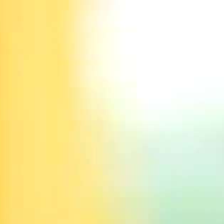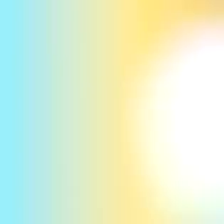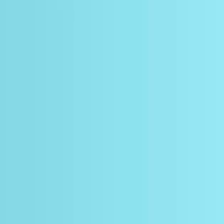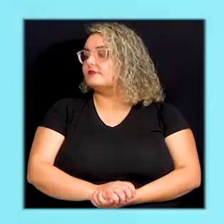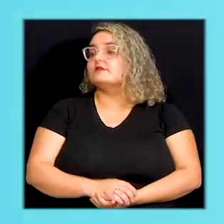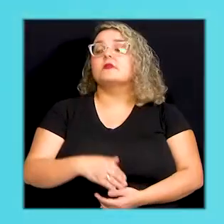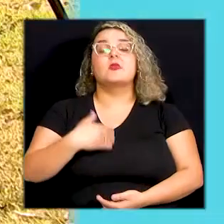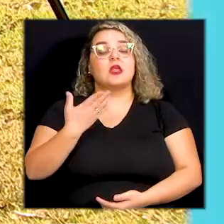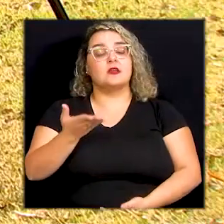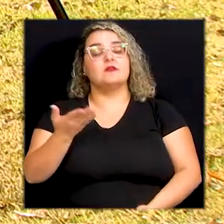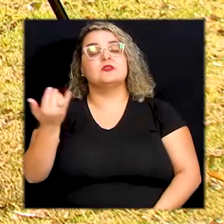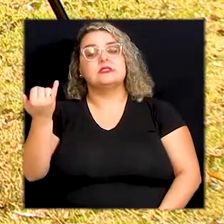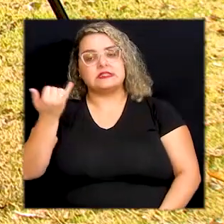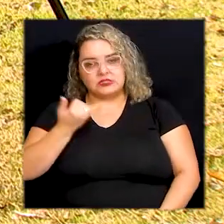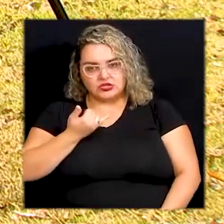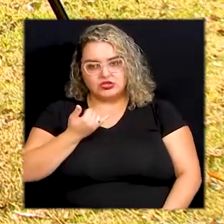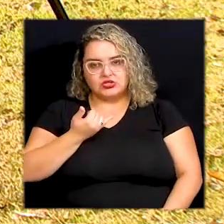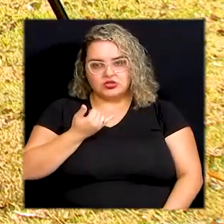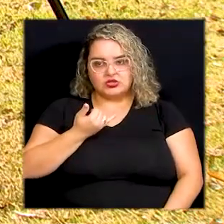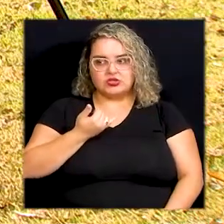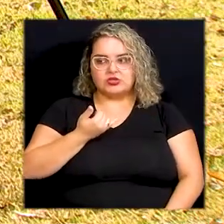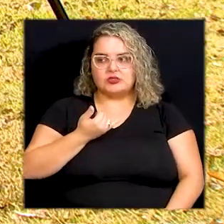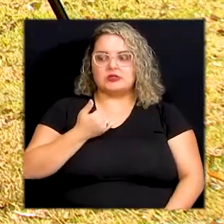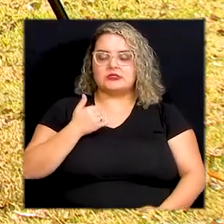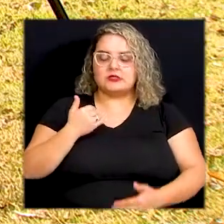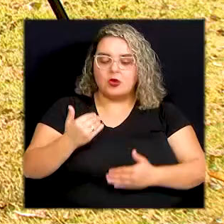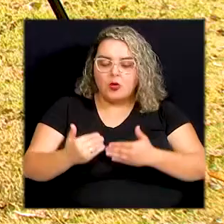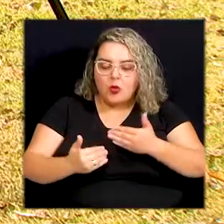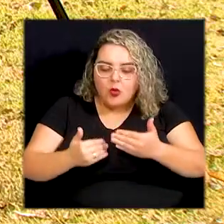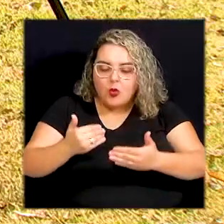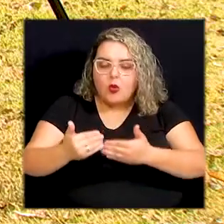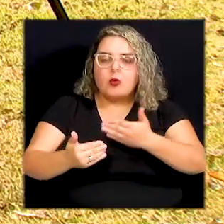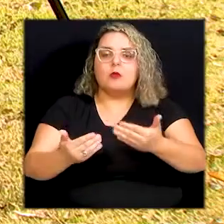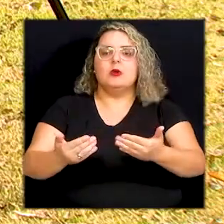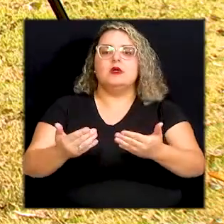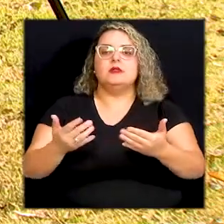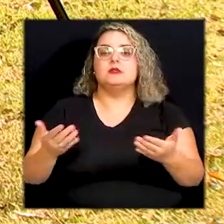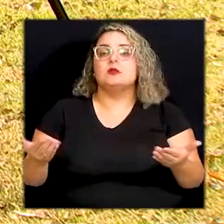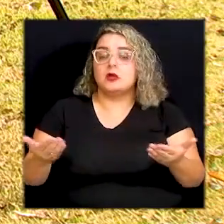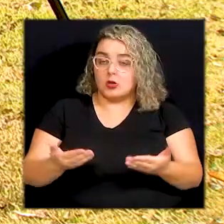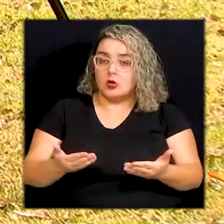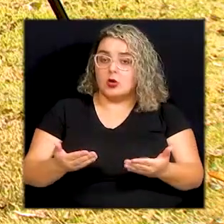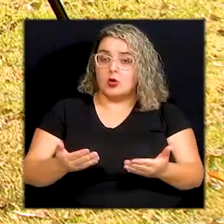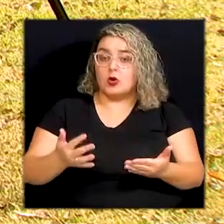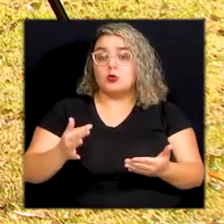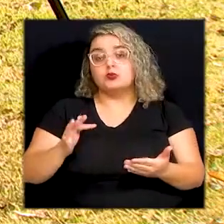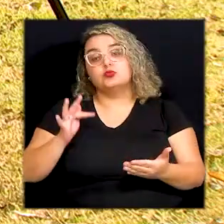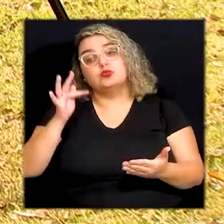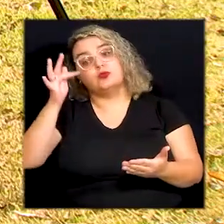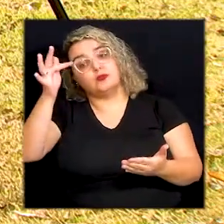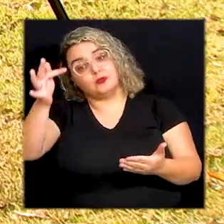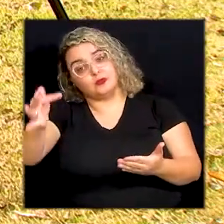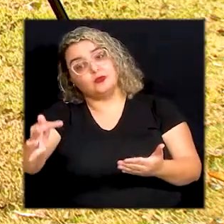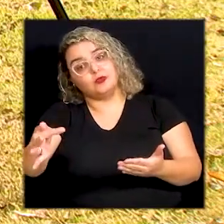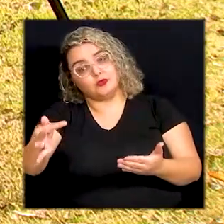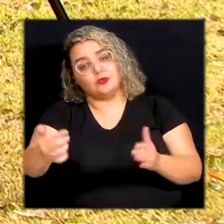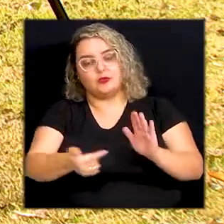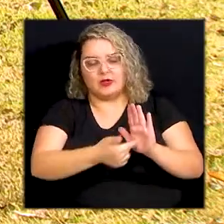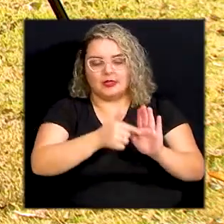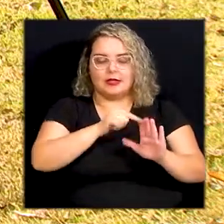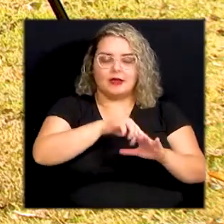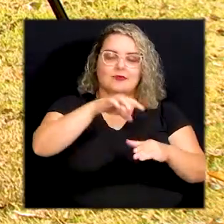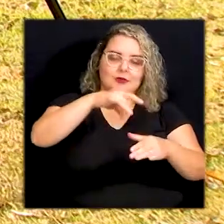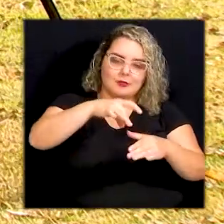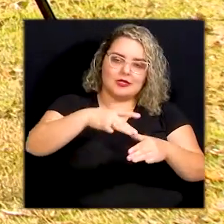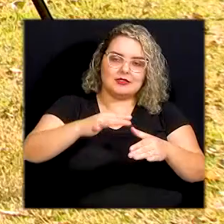Você diz que estão plantando agora. Tudo que é plantado, um dia frutifica, vai ser colhido, né?